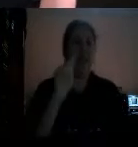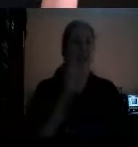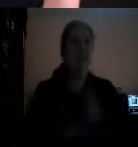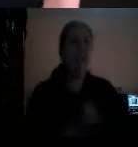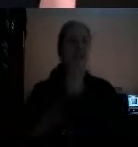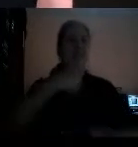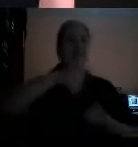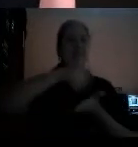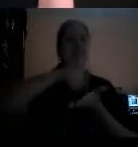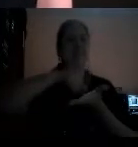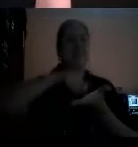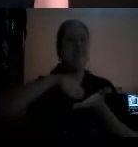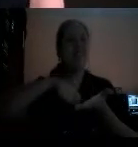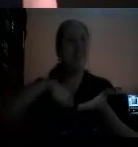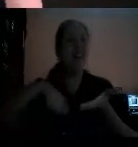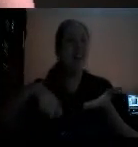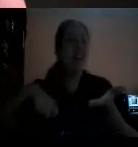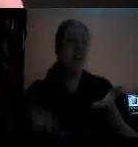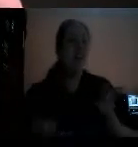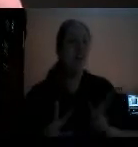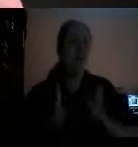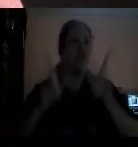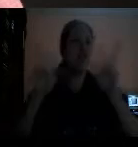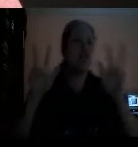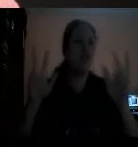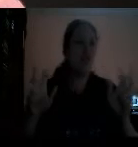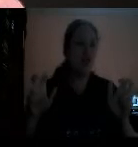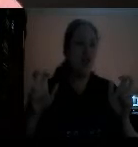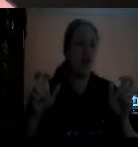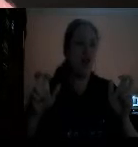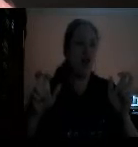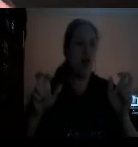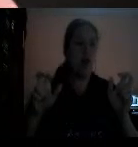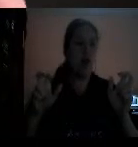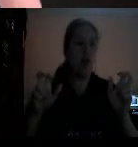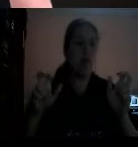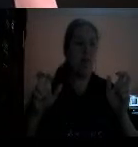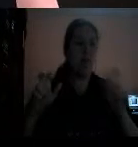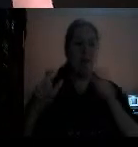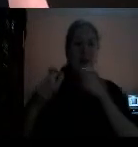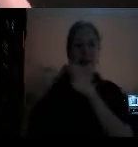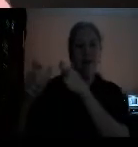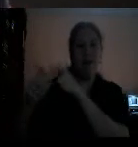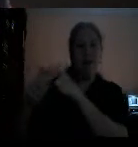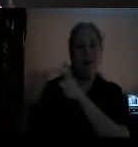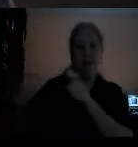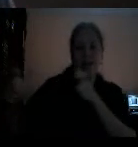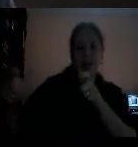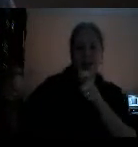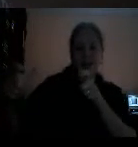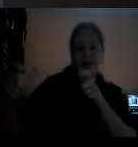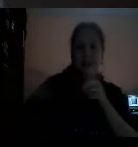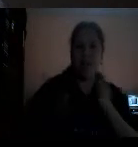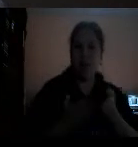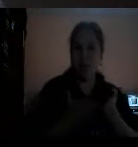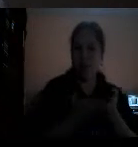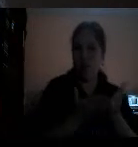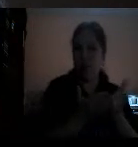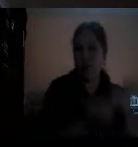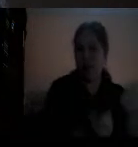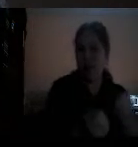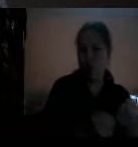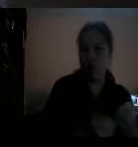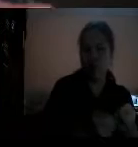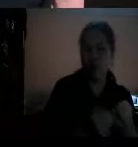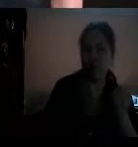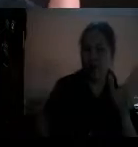da Heartland com a ideia do Ship Power, e vai construir uma visão que vai ser de grande importância